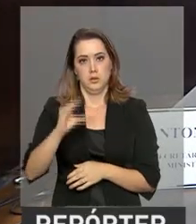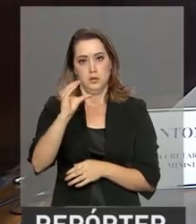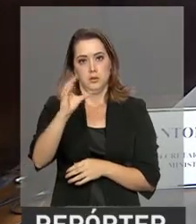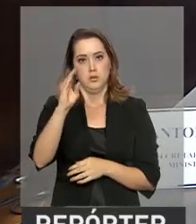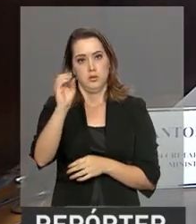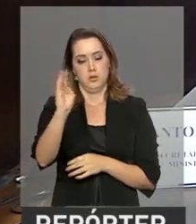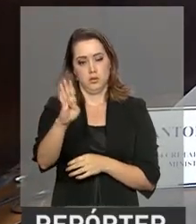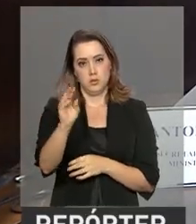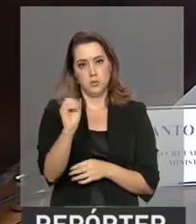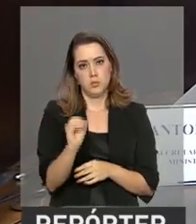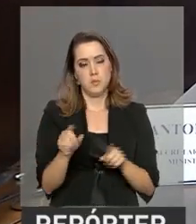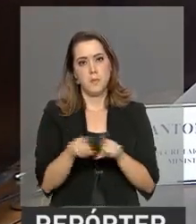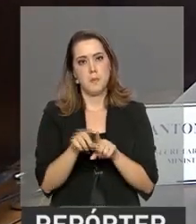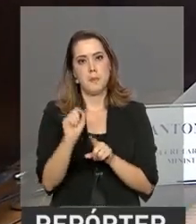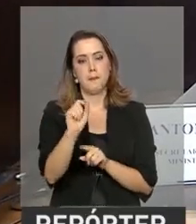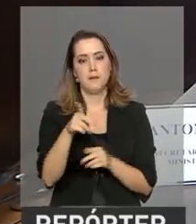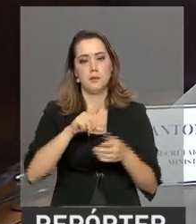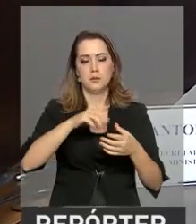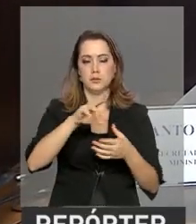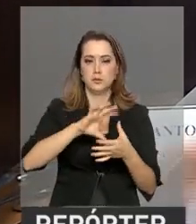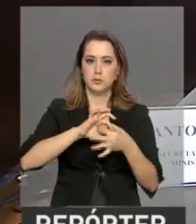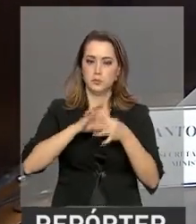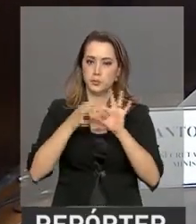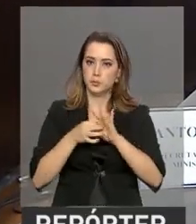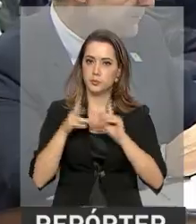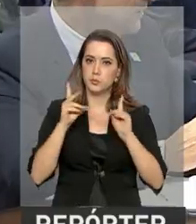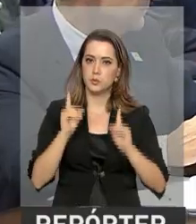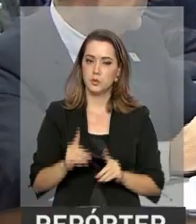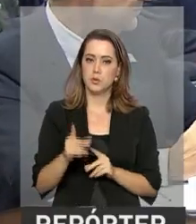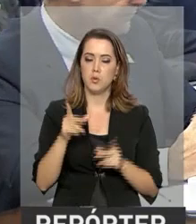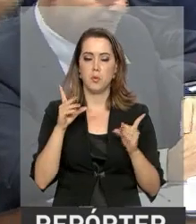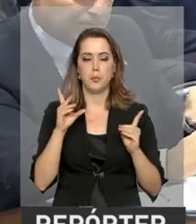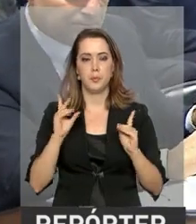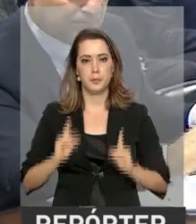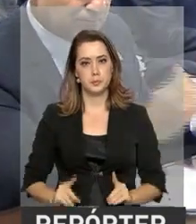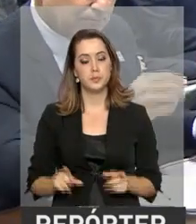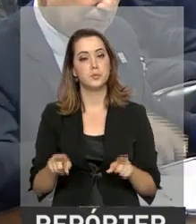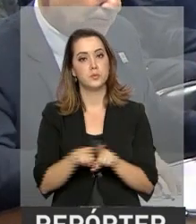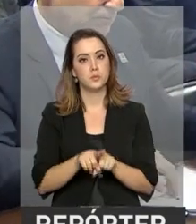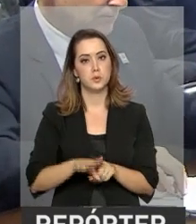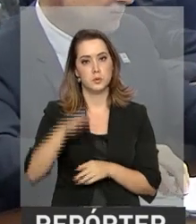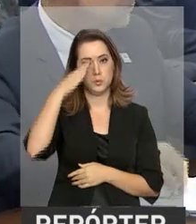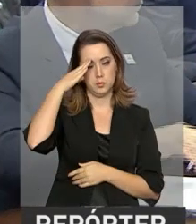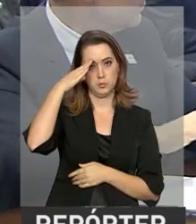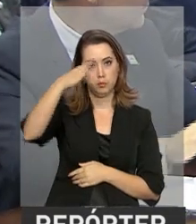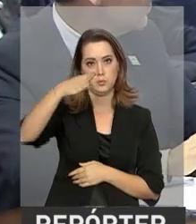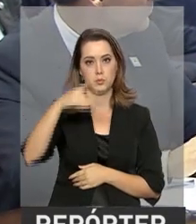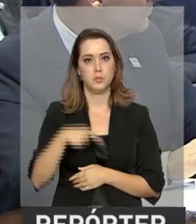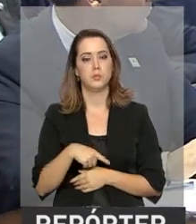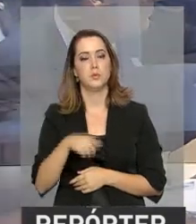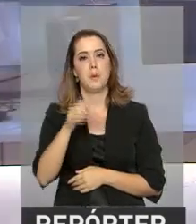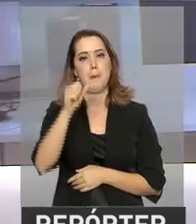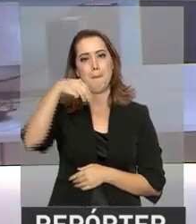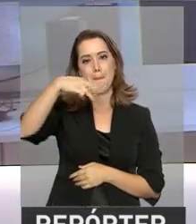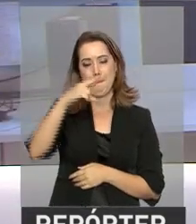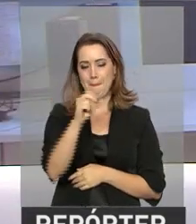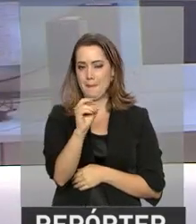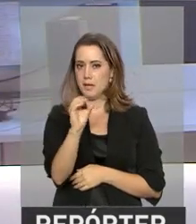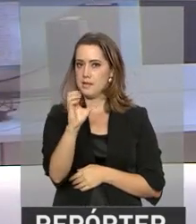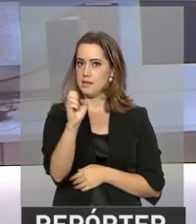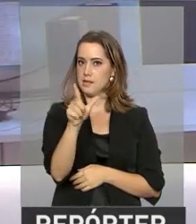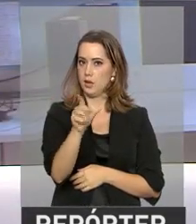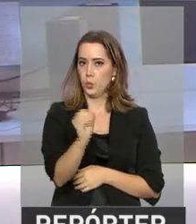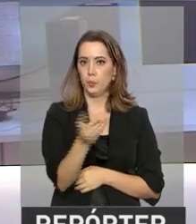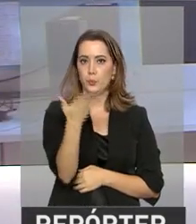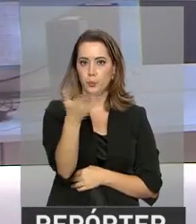Arthur Nussmann, do Comitê Paralímpico, Andrew Parsons, e a Autoridade Pública Olímpica, Marcelo Calero. O ministro do